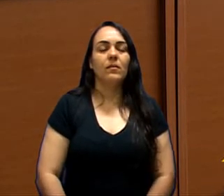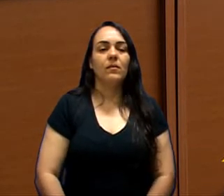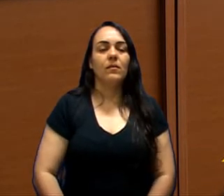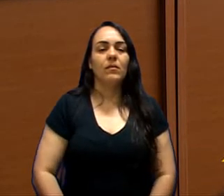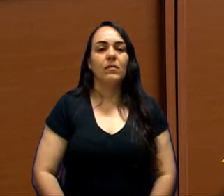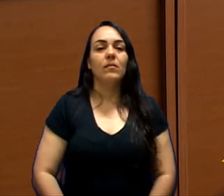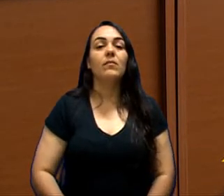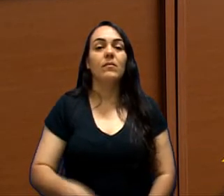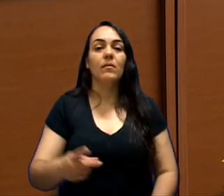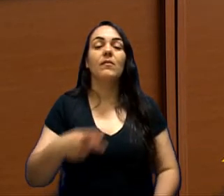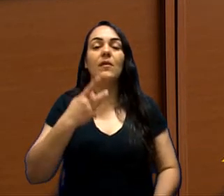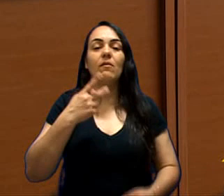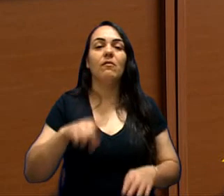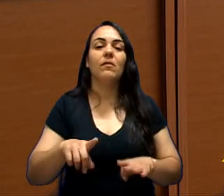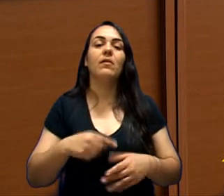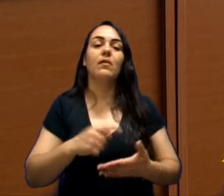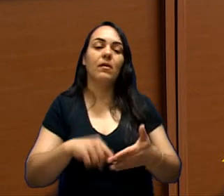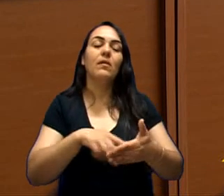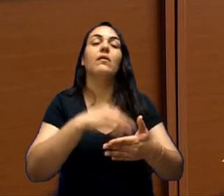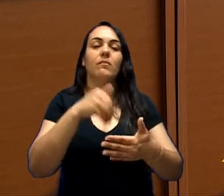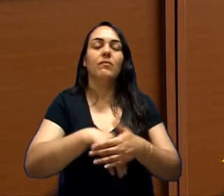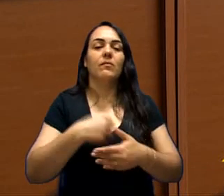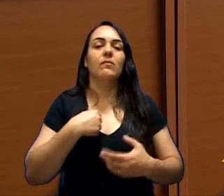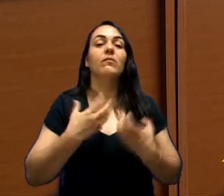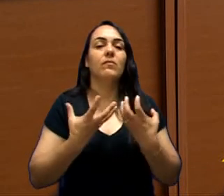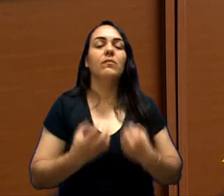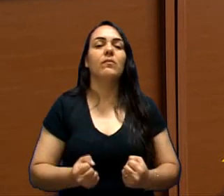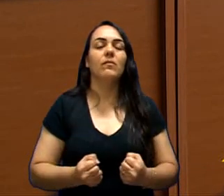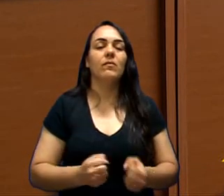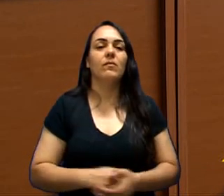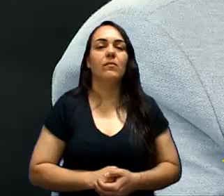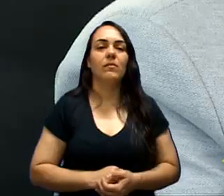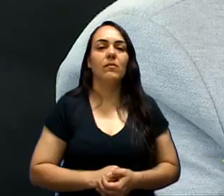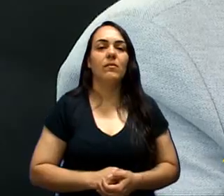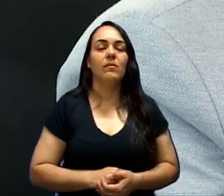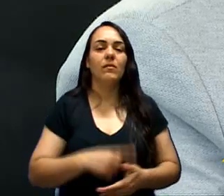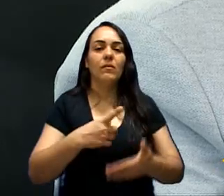Encaminhamento, líder. Voto sim. Aliás, é sim nos